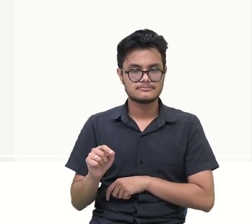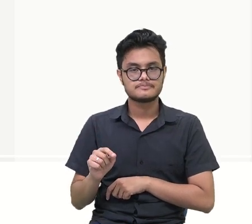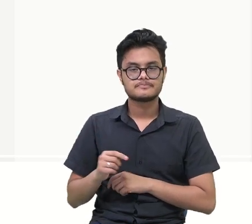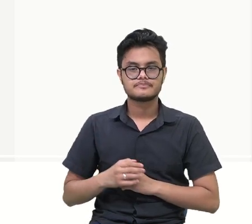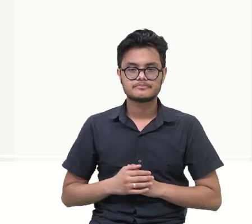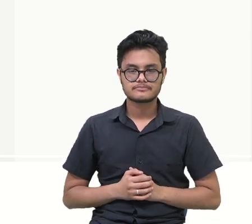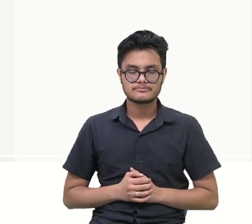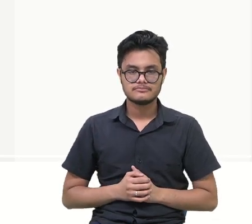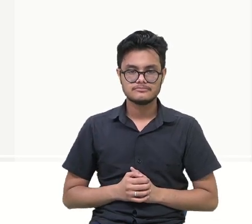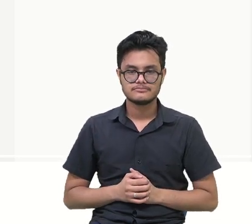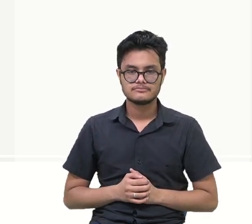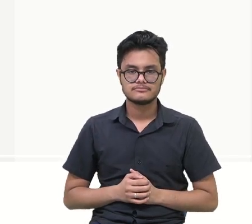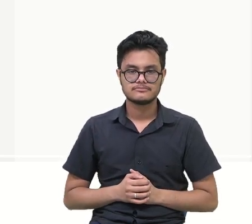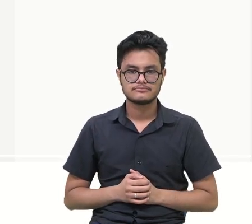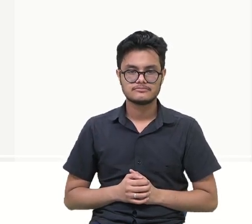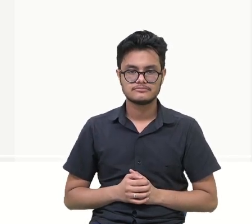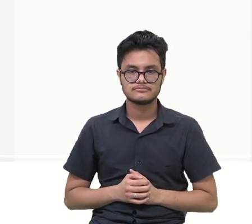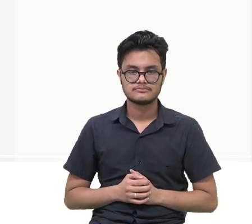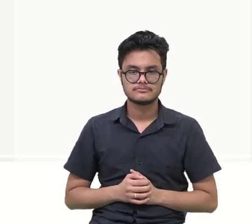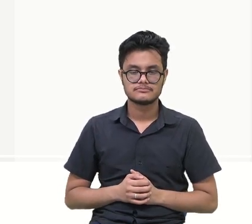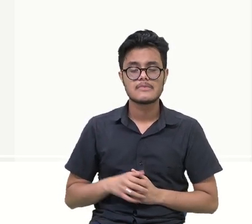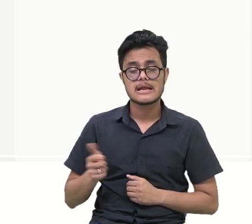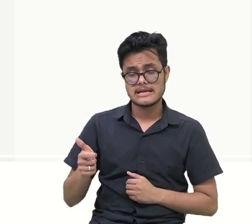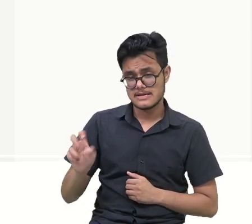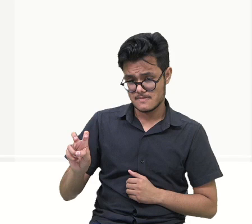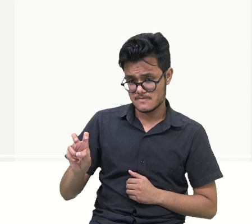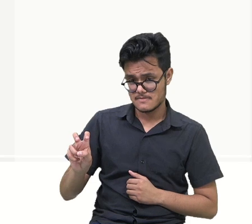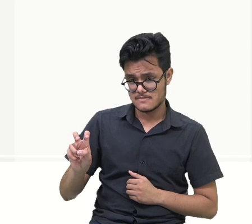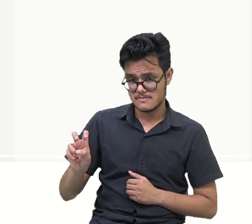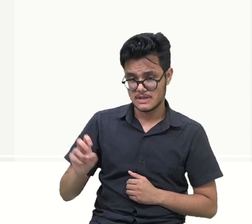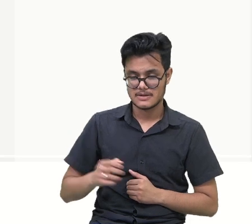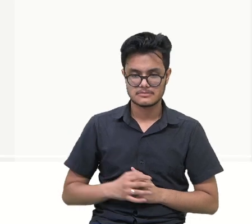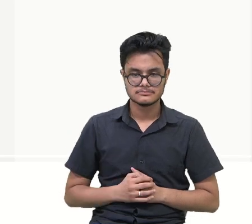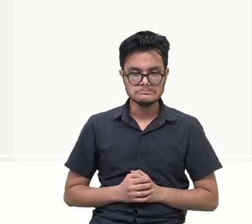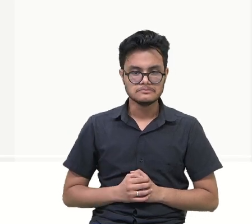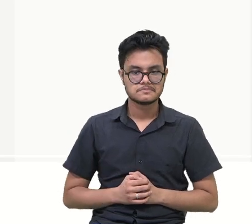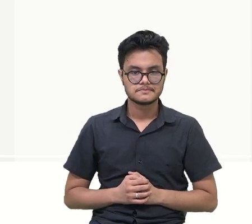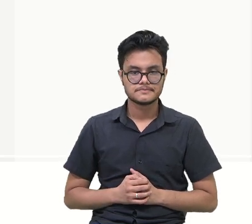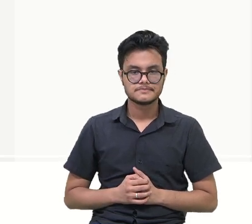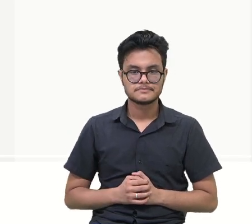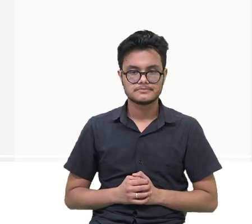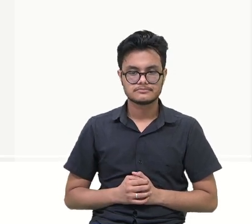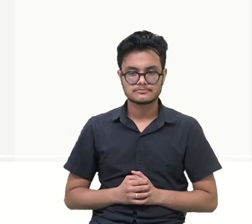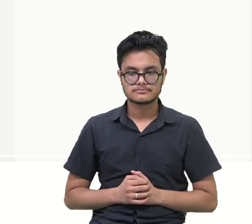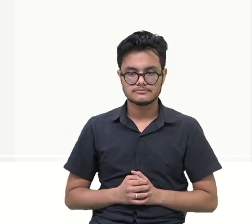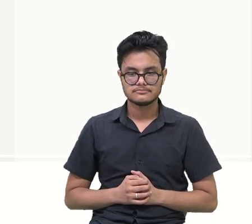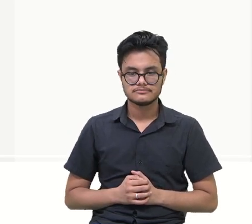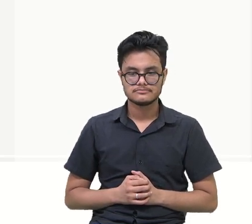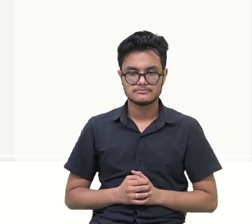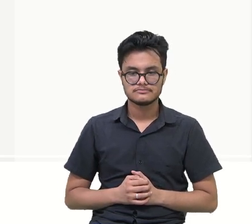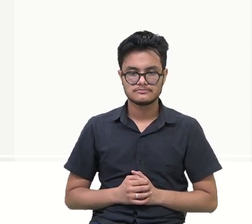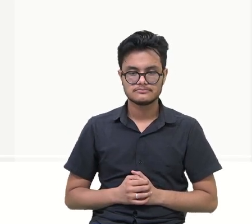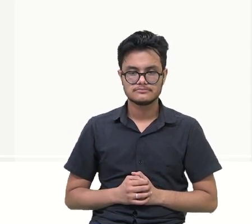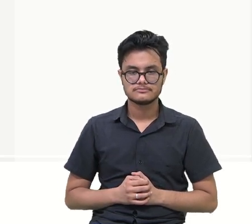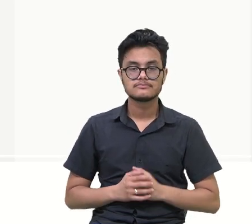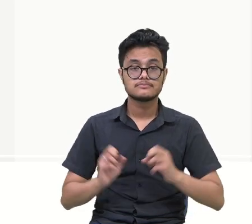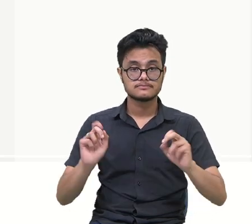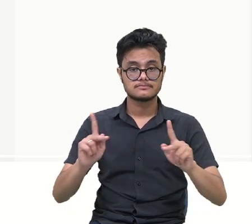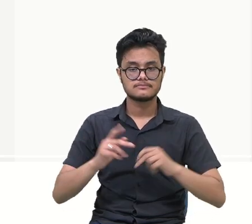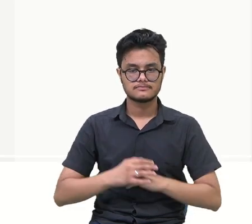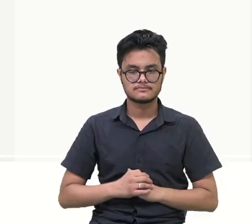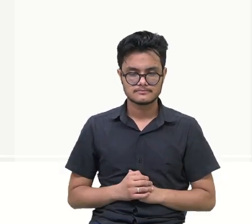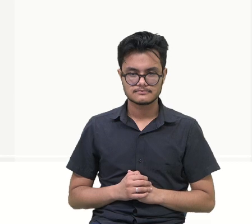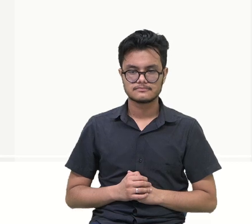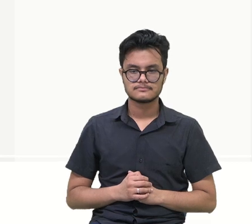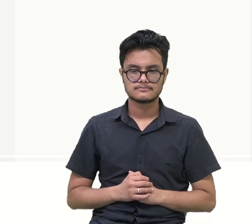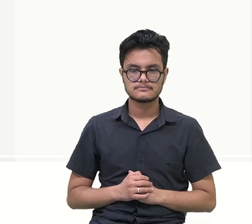5. Portanto, eles fabricaram 15 unidades nesse segundo ano.